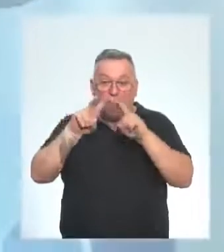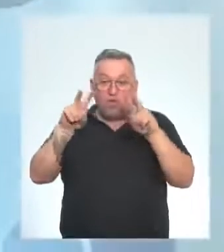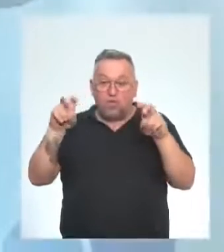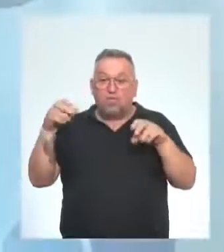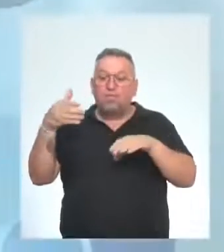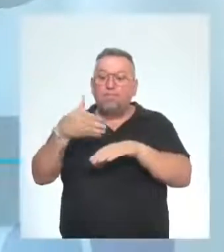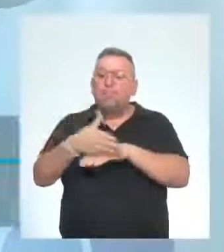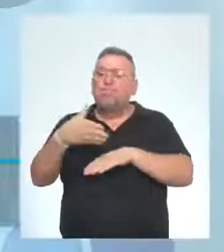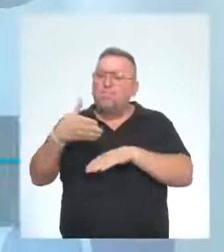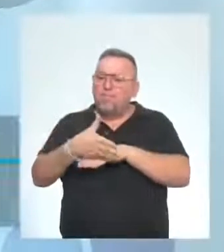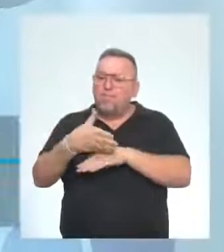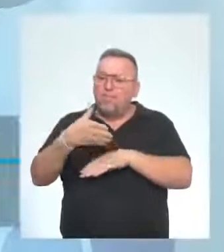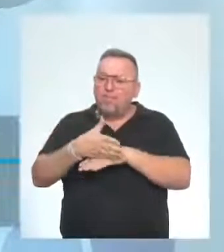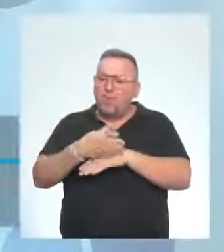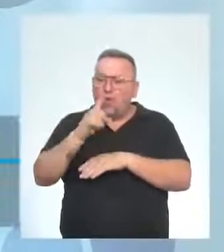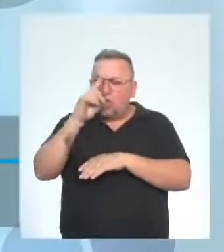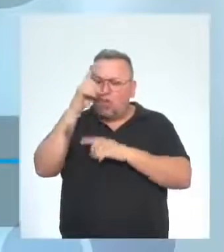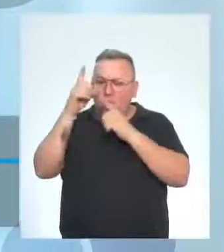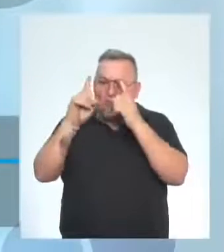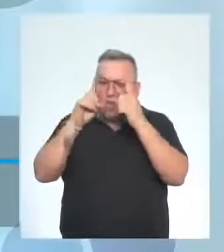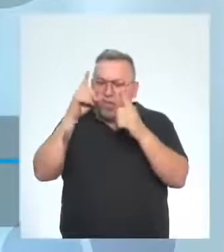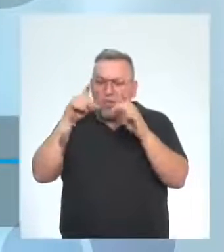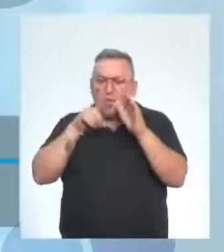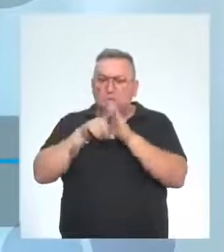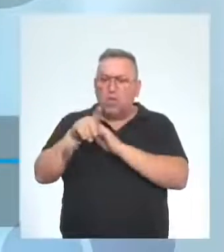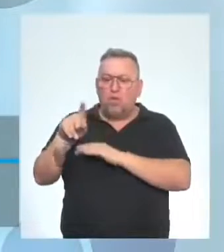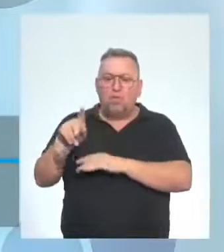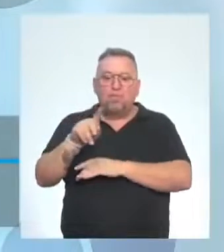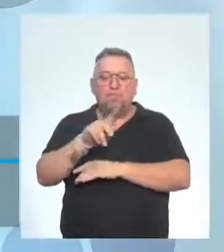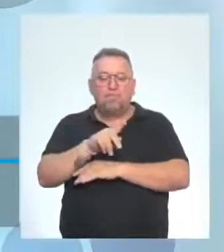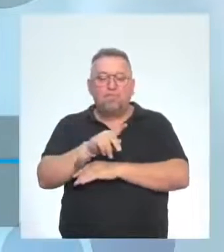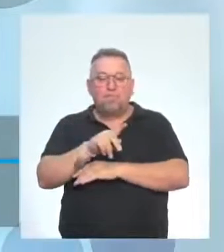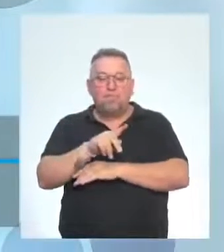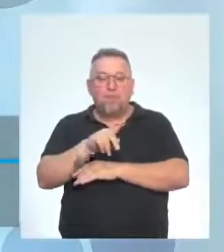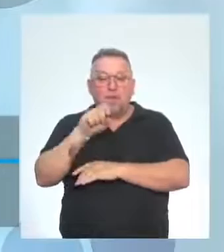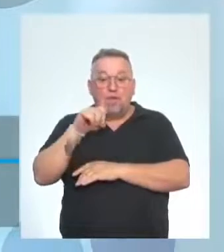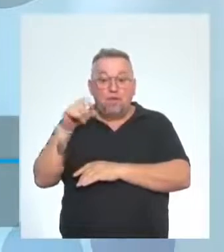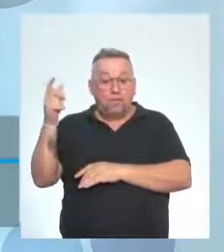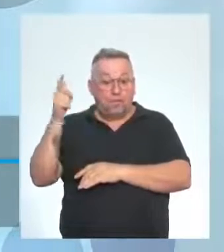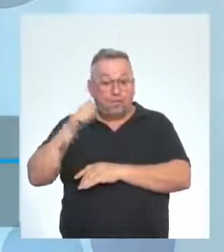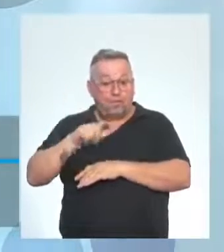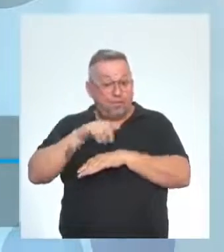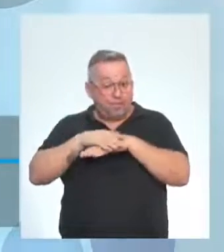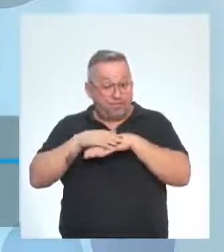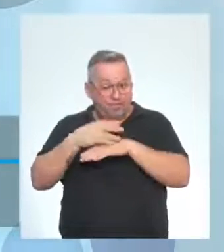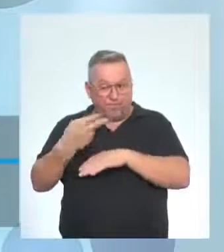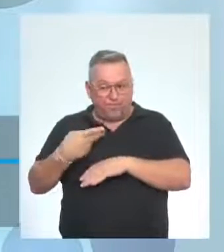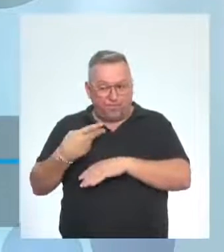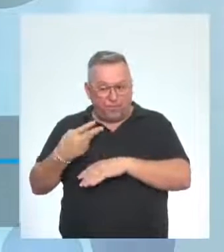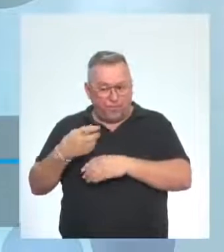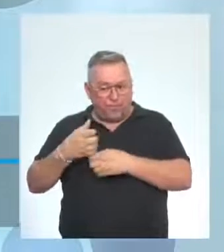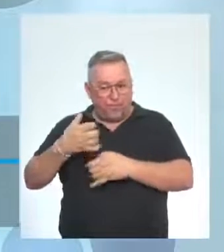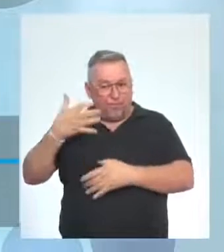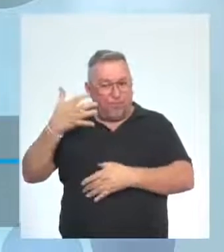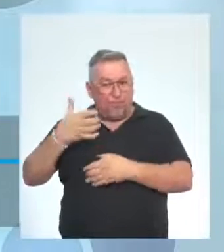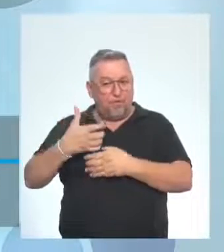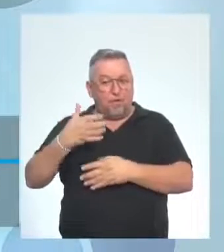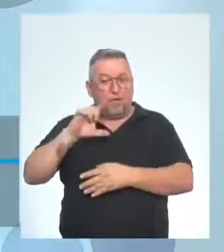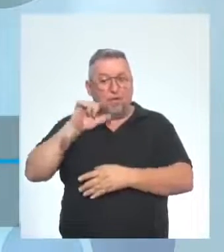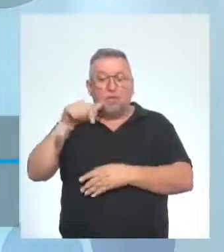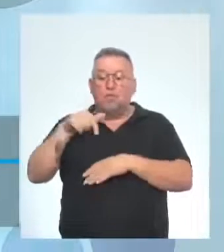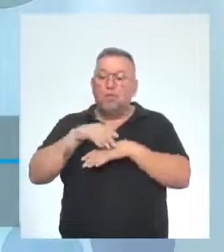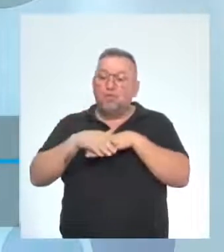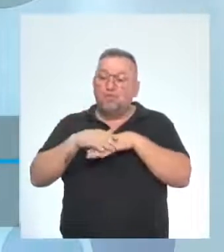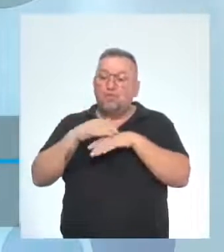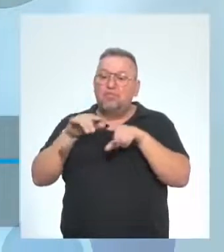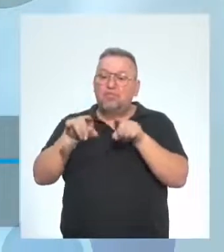tirar dúvidas, né, manda a dúvida para o seu professor aí, né, se não der para conversar com a gente aqui no chat, depois converse